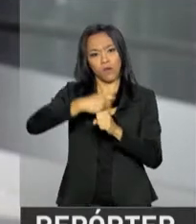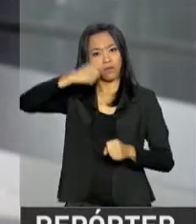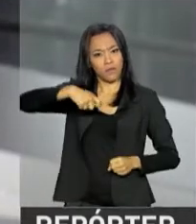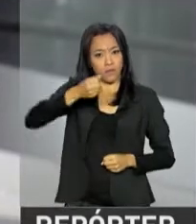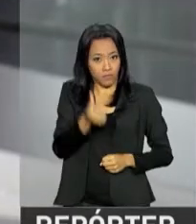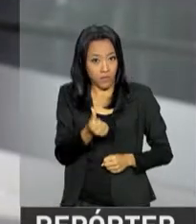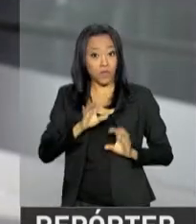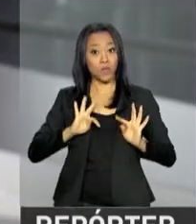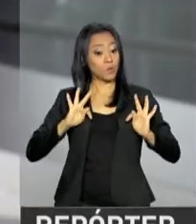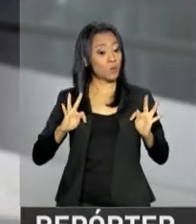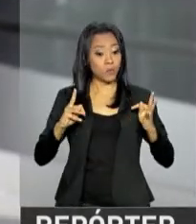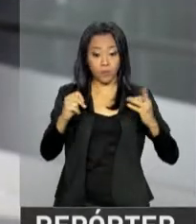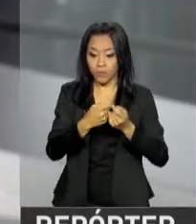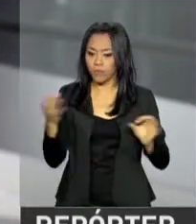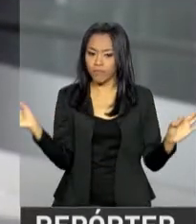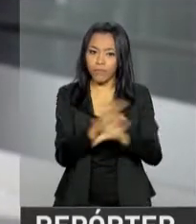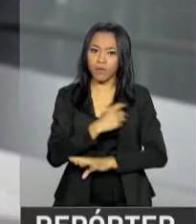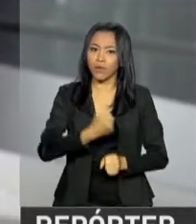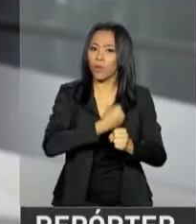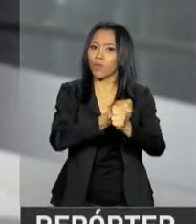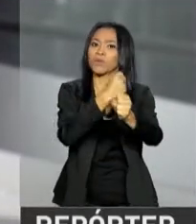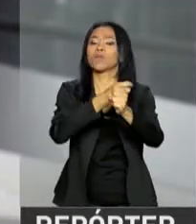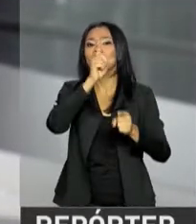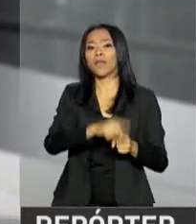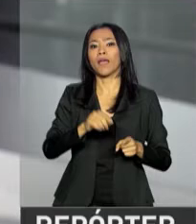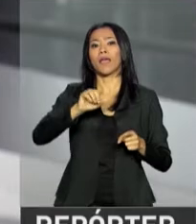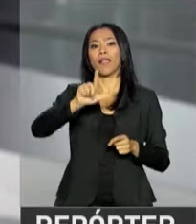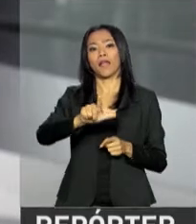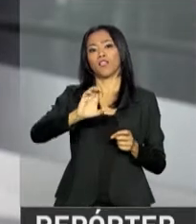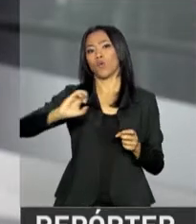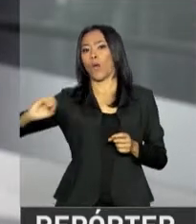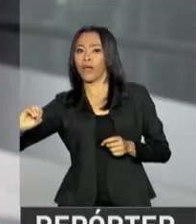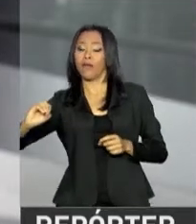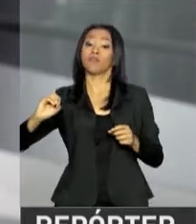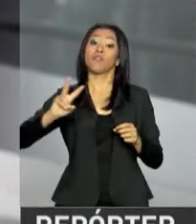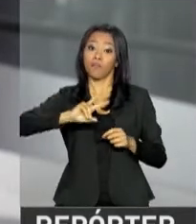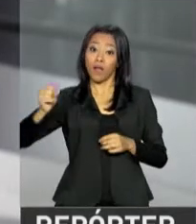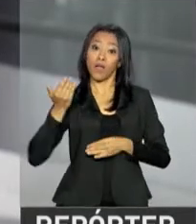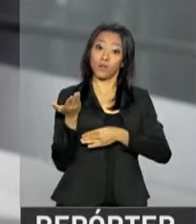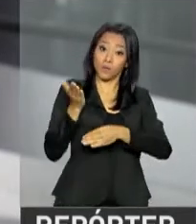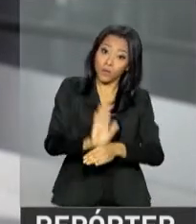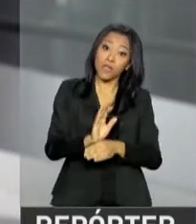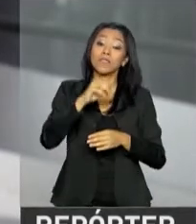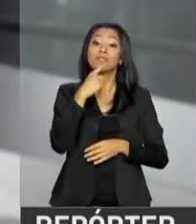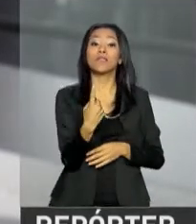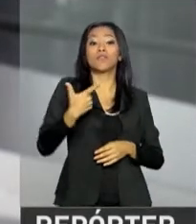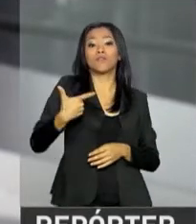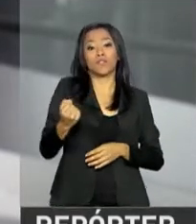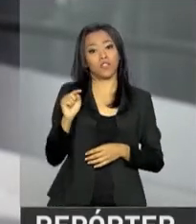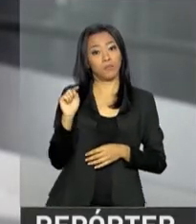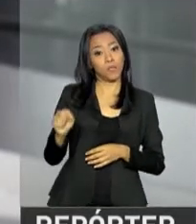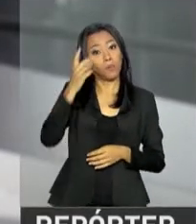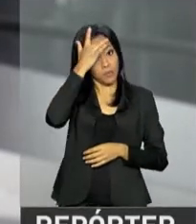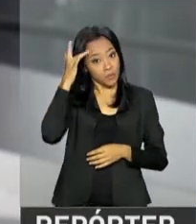todo o empreendimento estiver finalizado o que inclui o eixo leste oeste e vai beneficiar cerca de 120 mil pessoas por